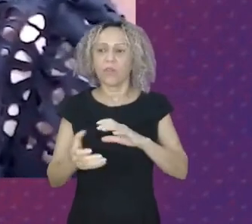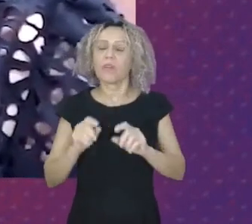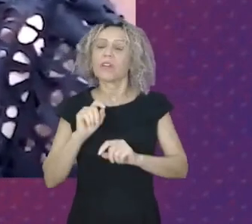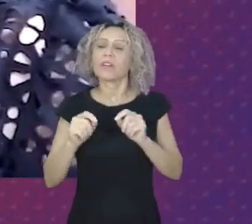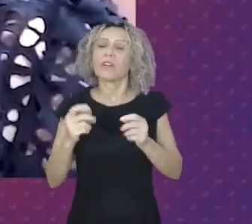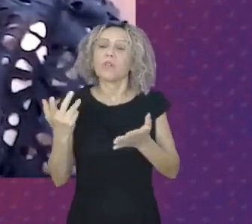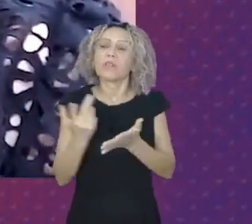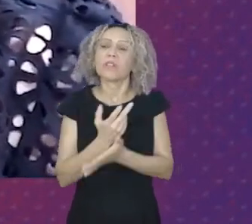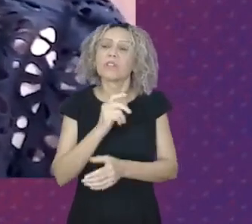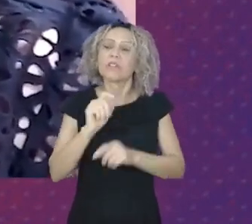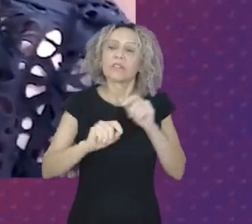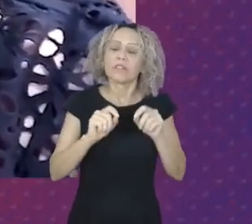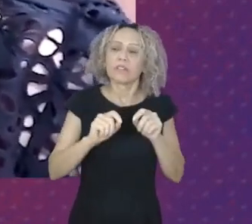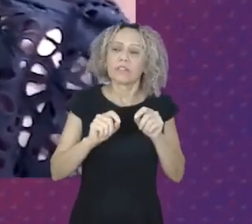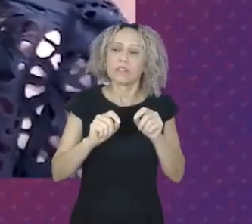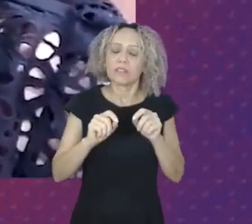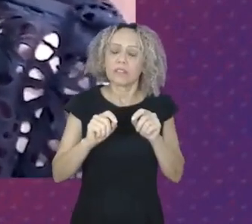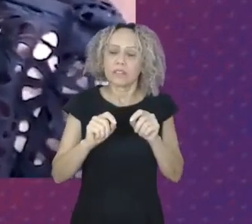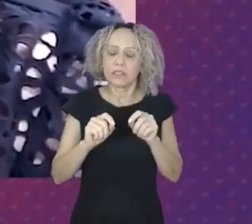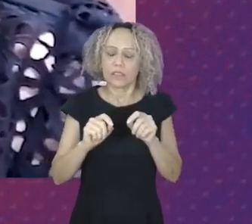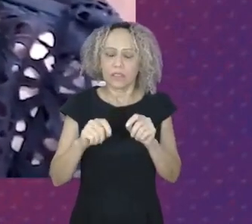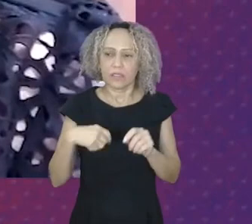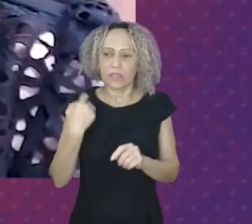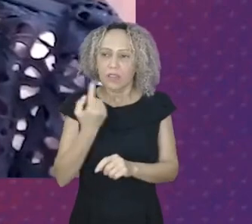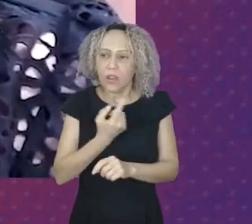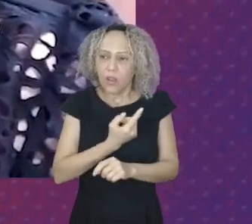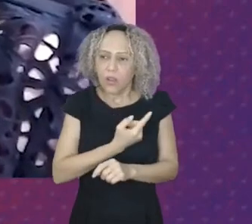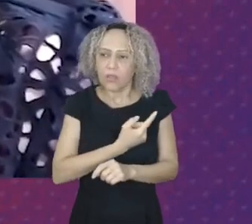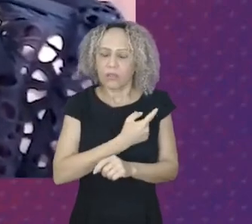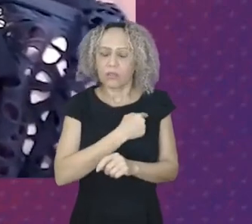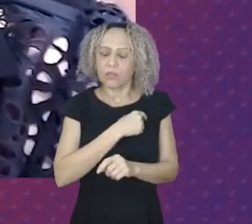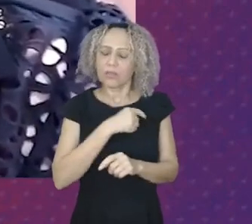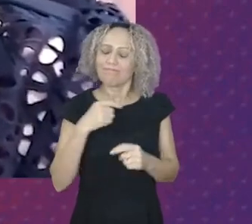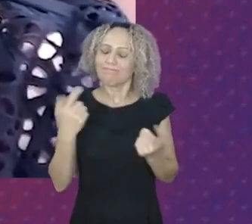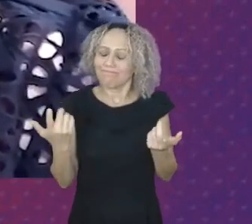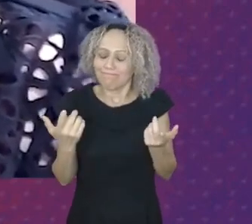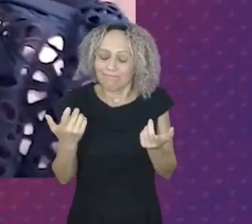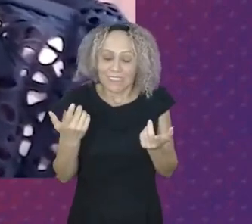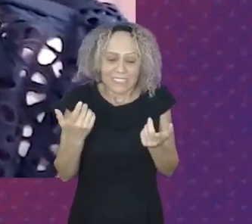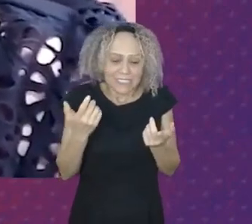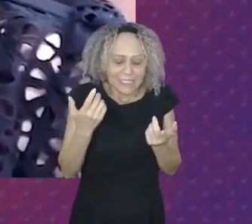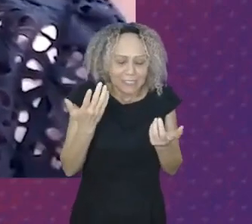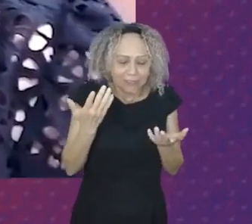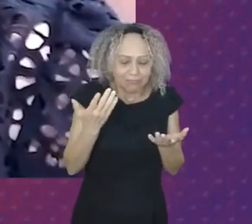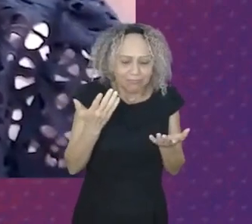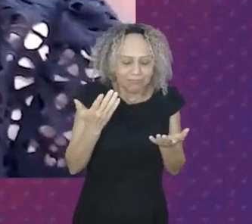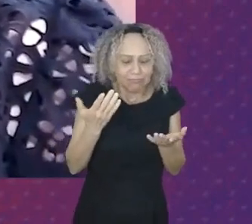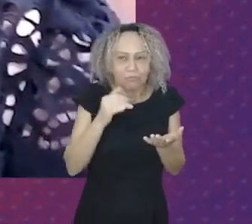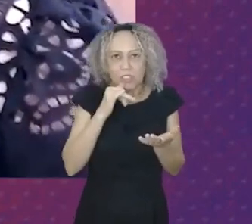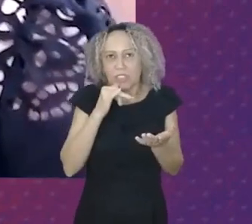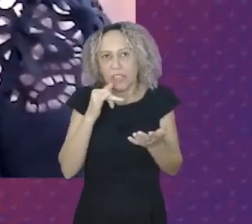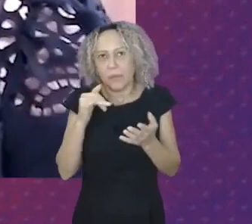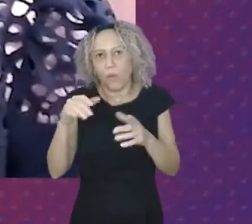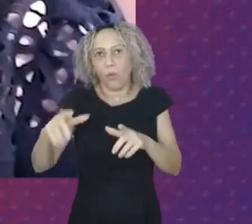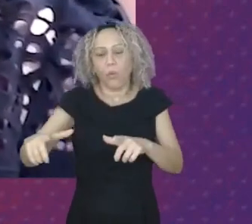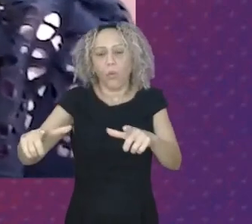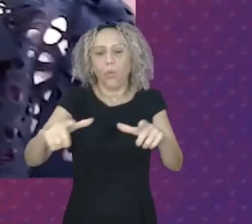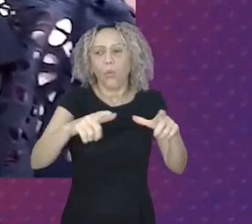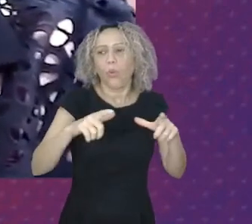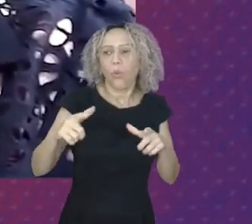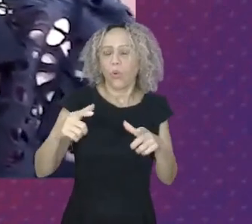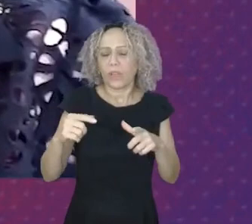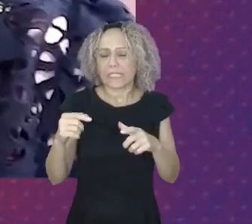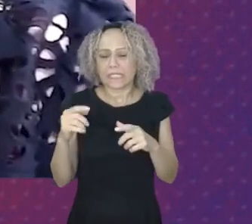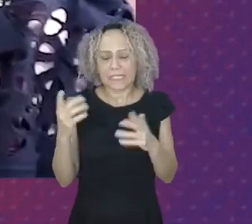que dificilmente, neste momento, nós temos condições políticas ou ambiente que nos